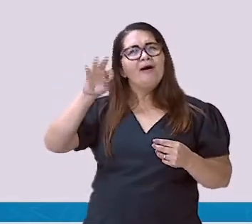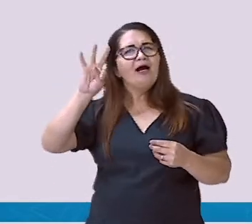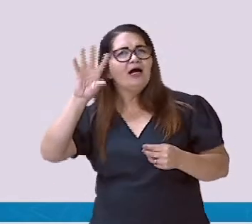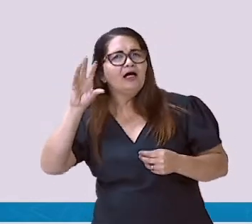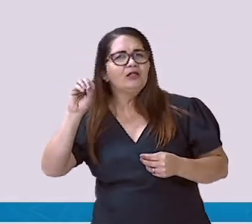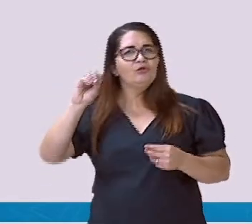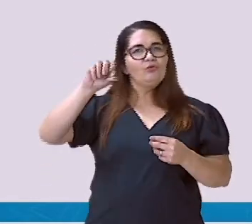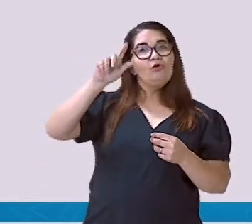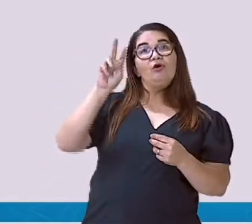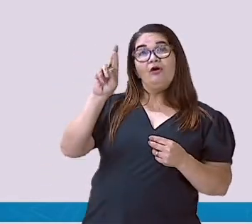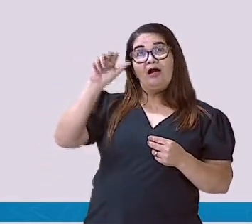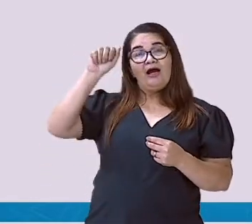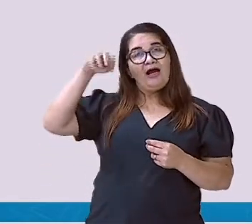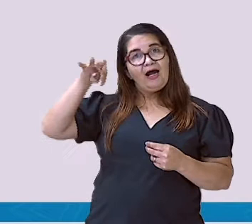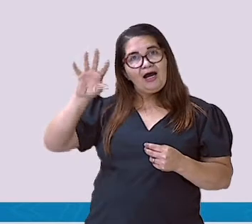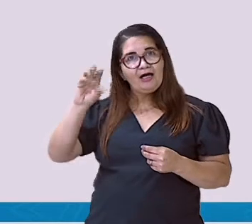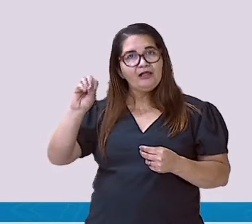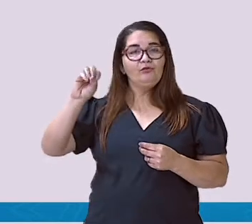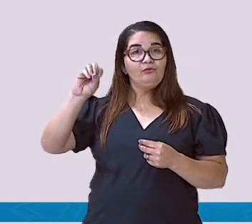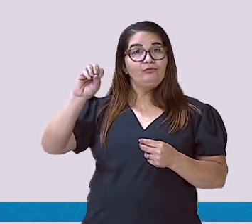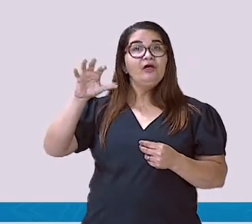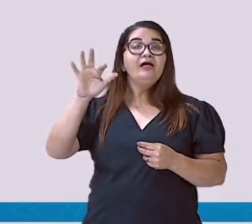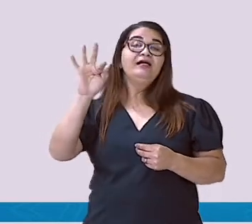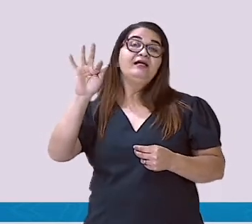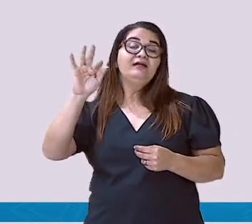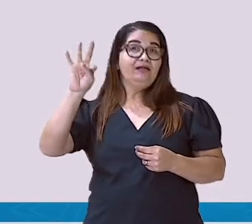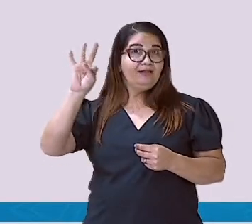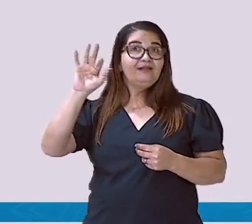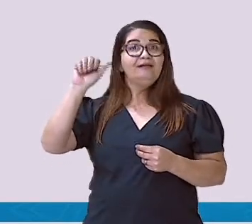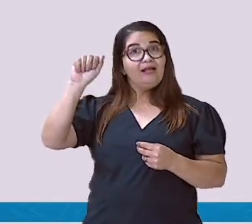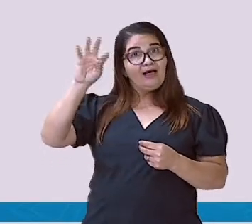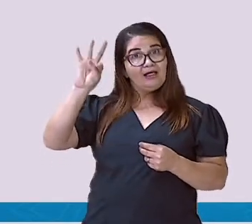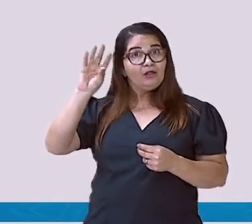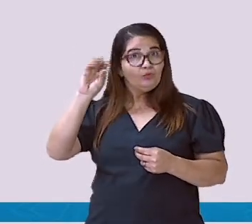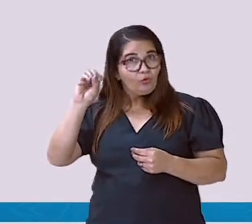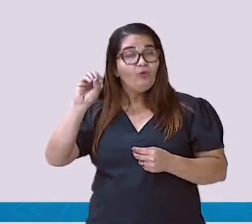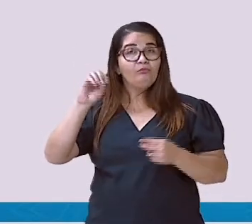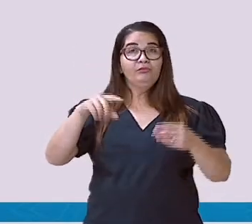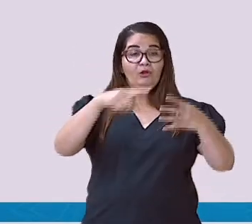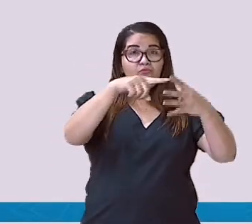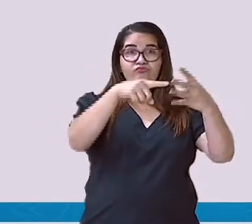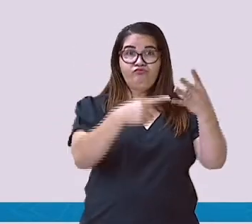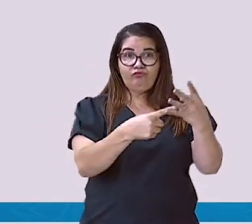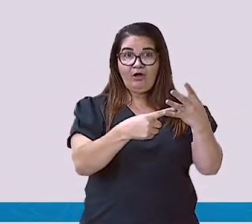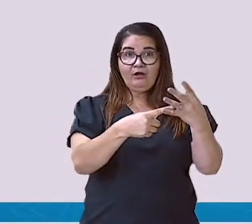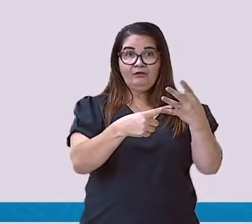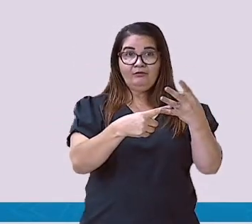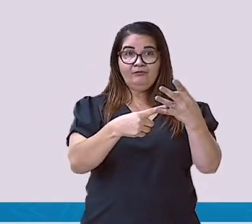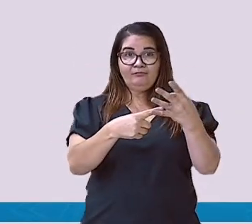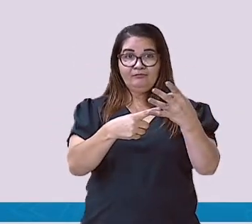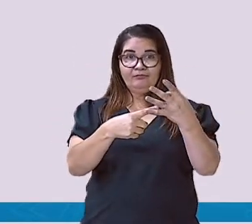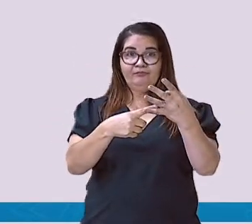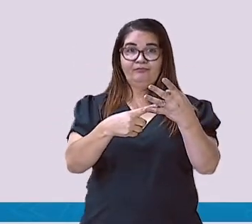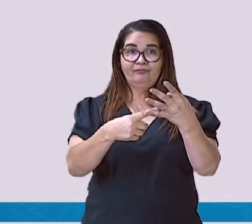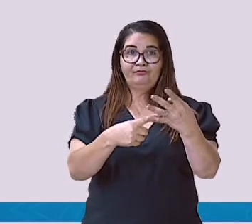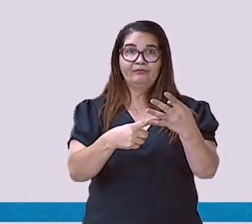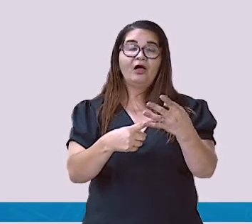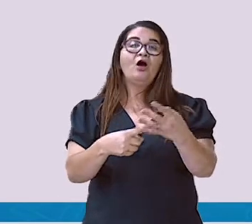pato, rato e tato. Todas essas palavras têm 4 letras